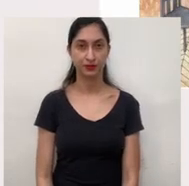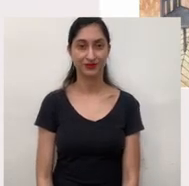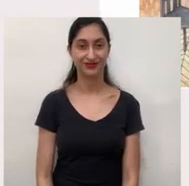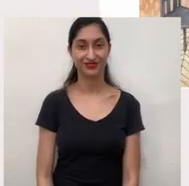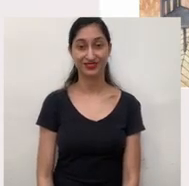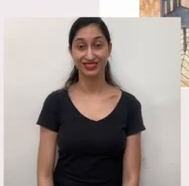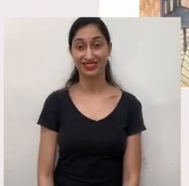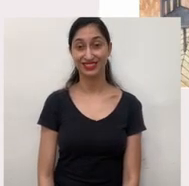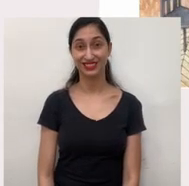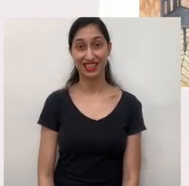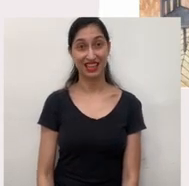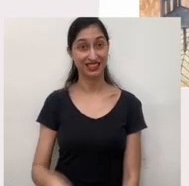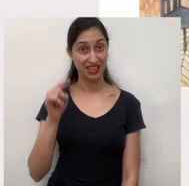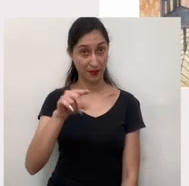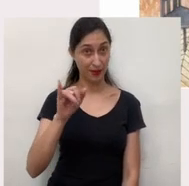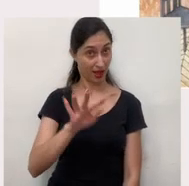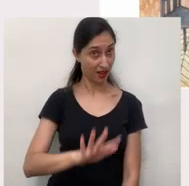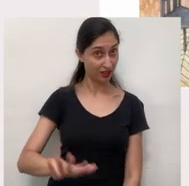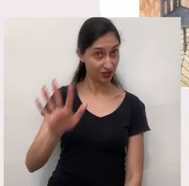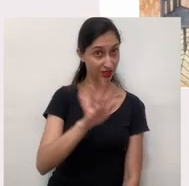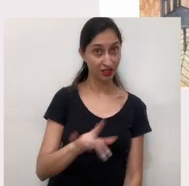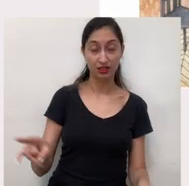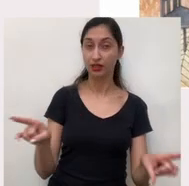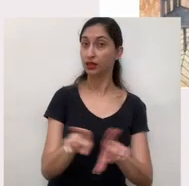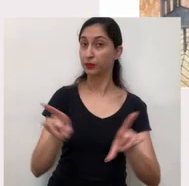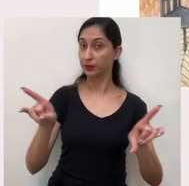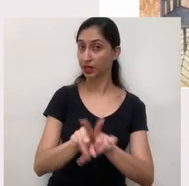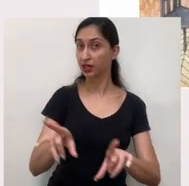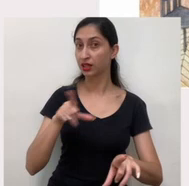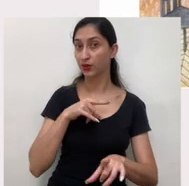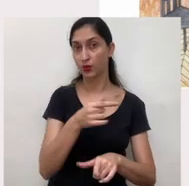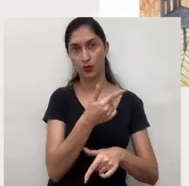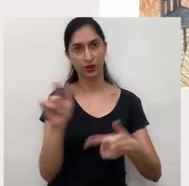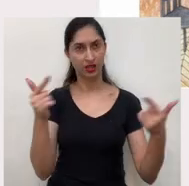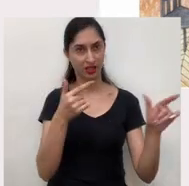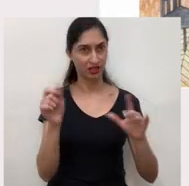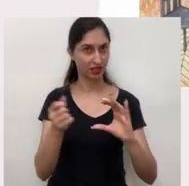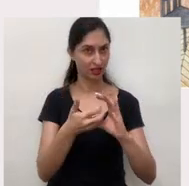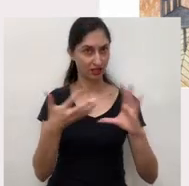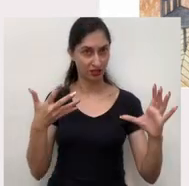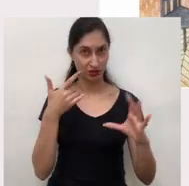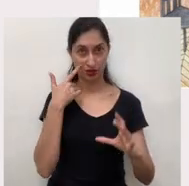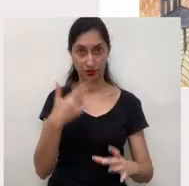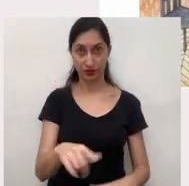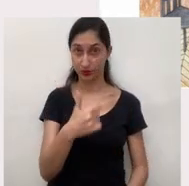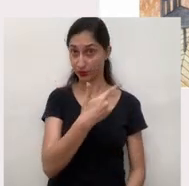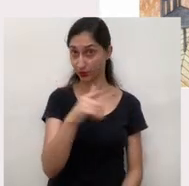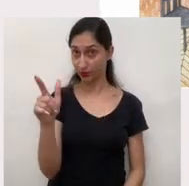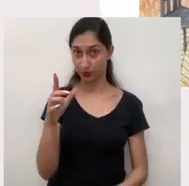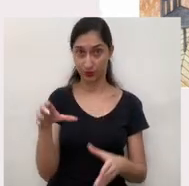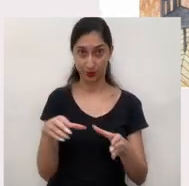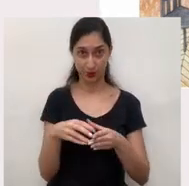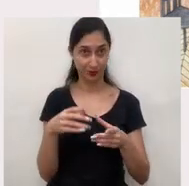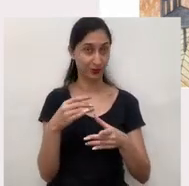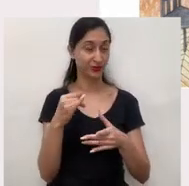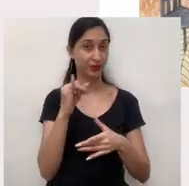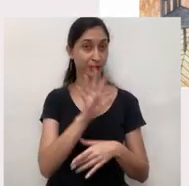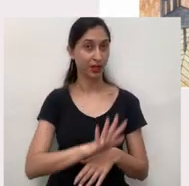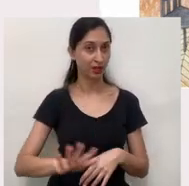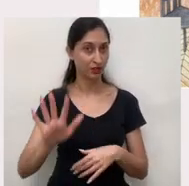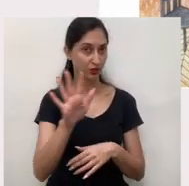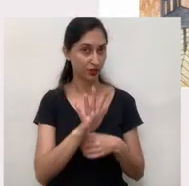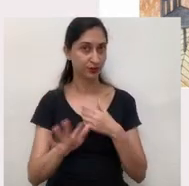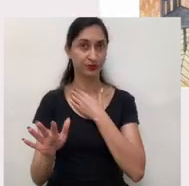de que essas imagens sobrevivem também em outras materialidades. Aí um outro grupo de imagens, em sentido